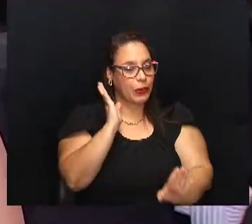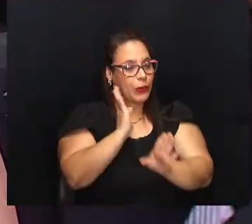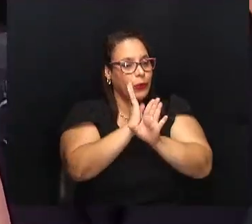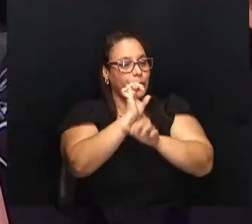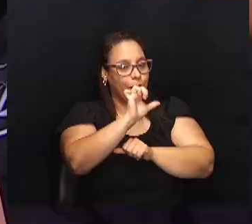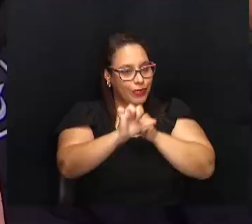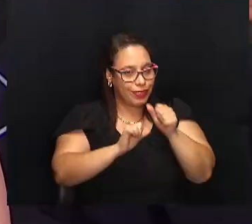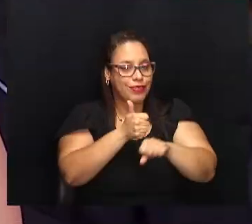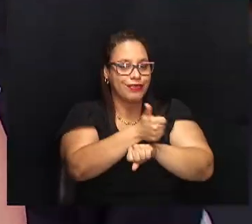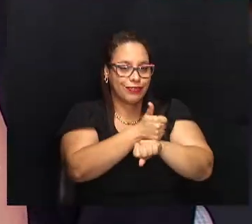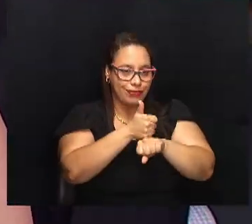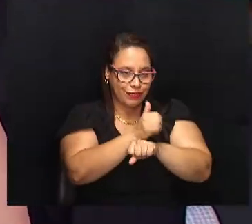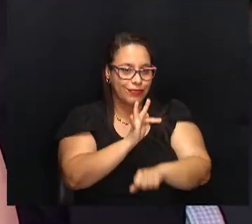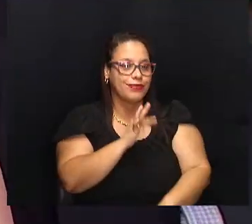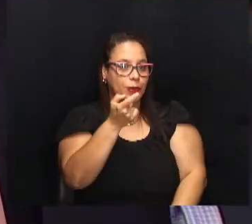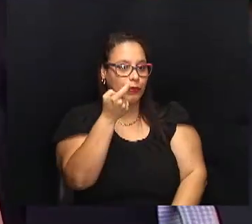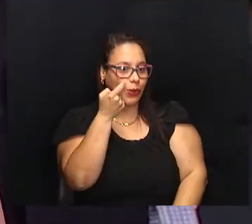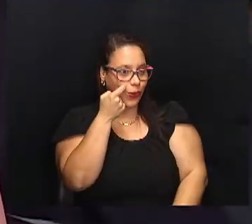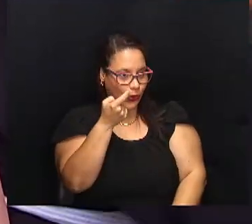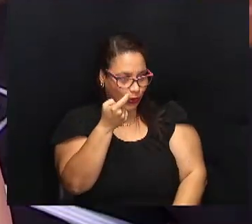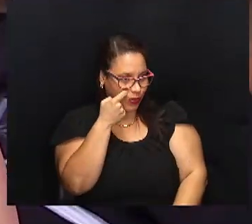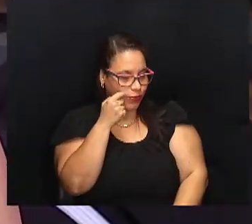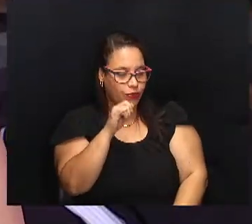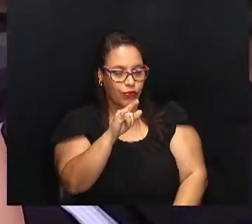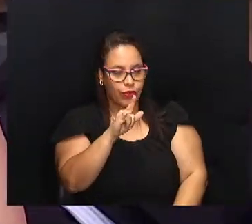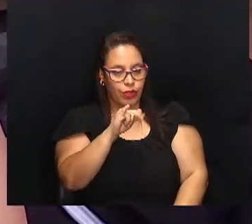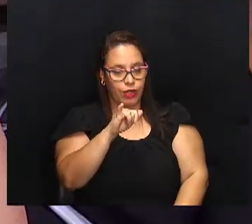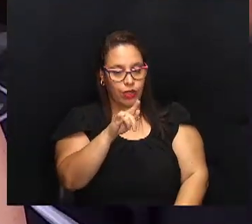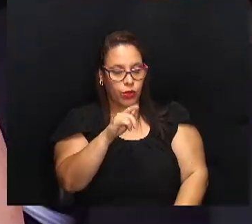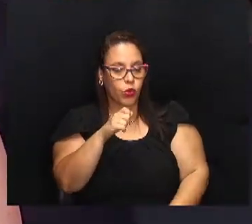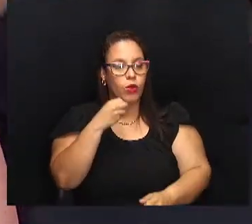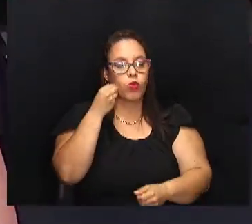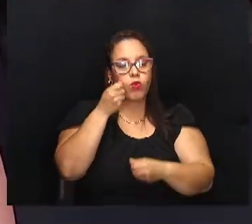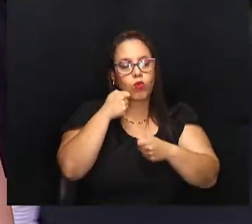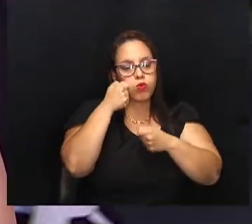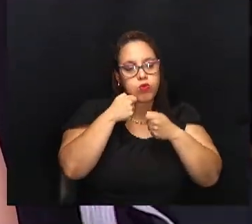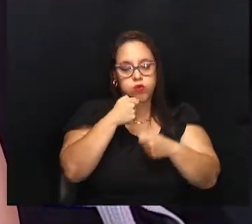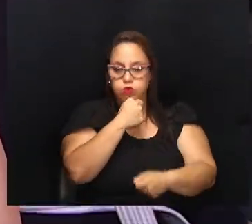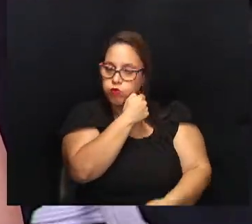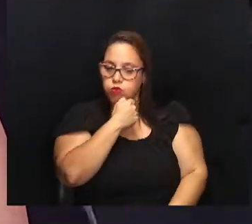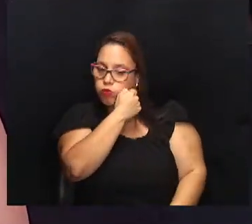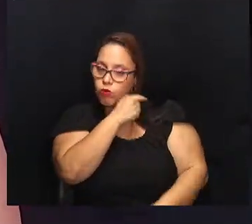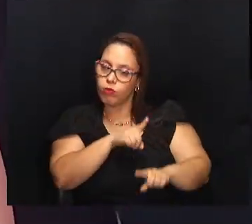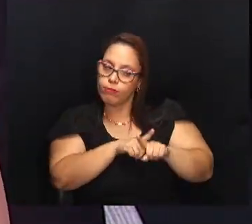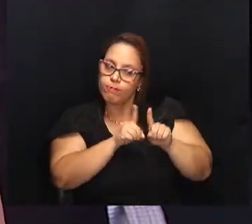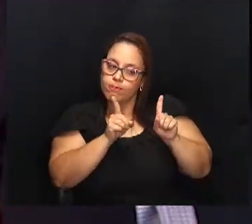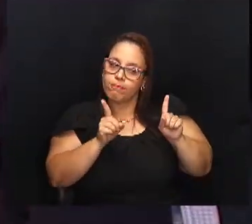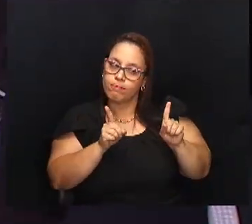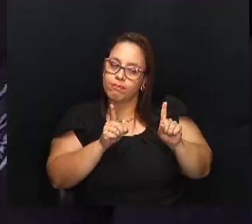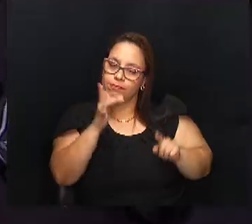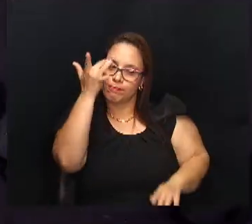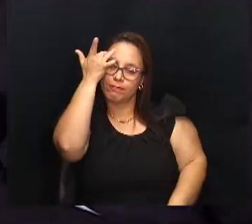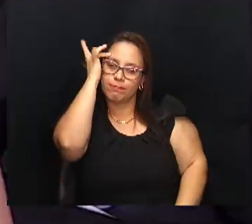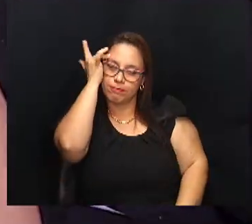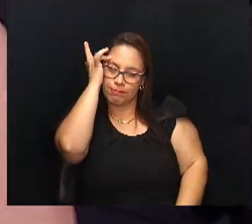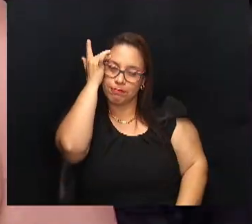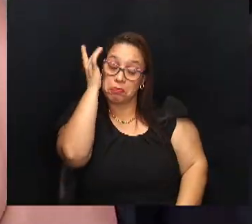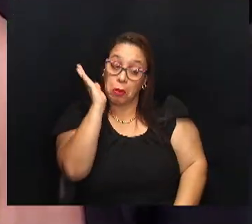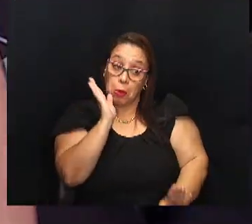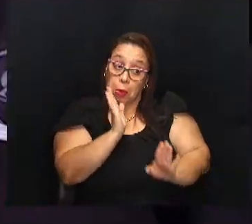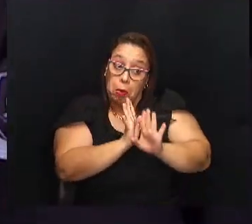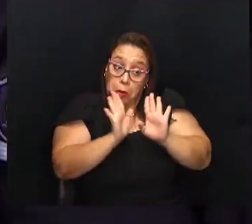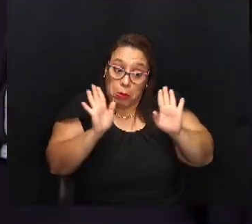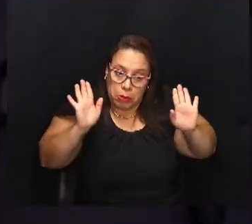virar uma profissão, pelo que eu estou vendo. O Iago, ele é barbeiro, mas eu acho que, de